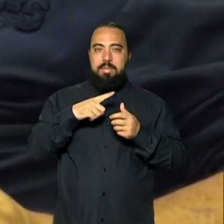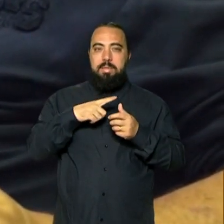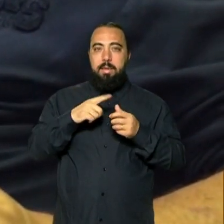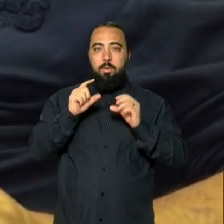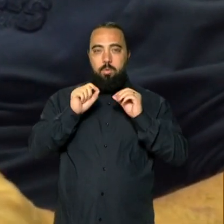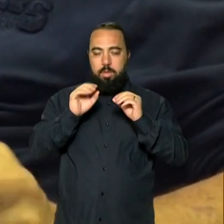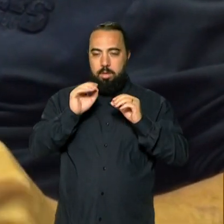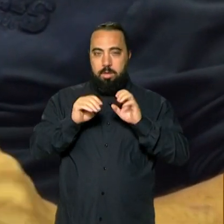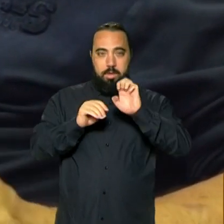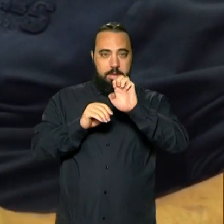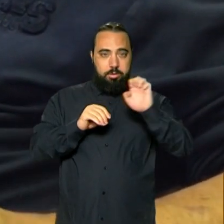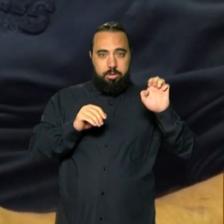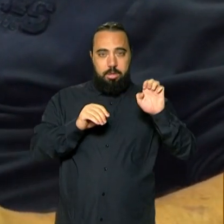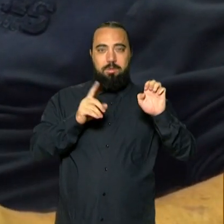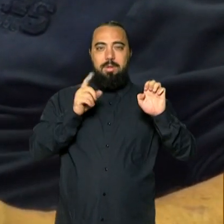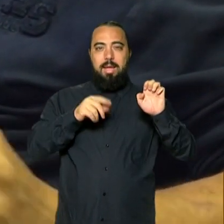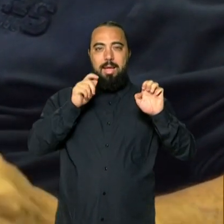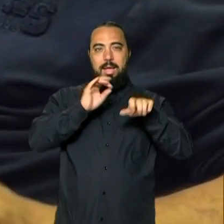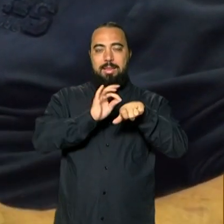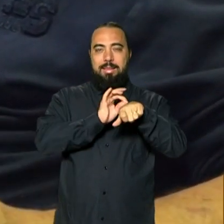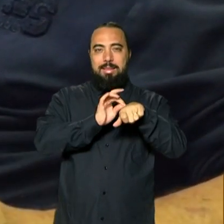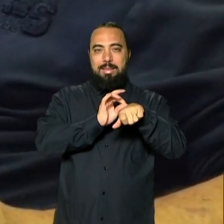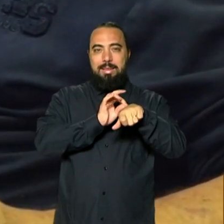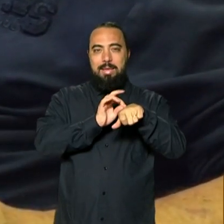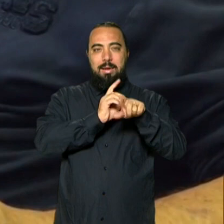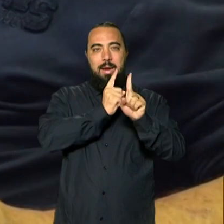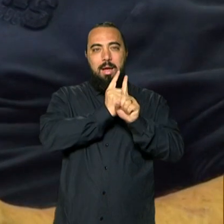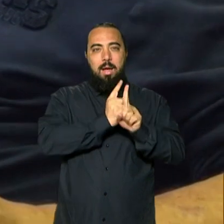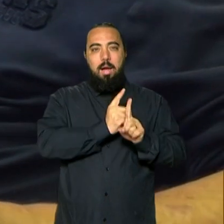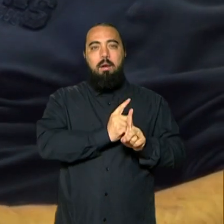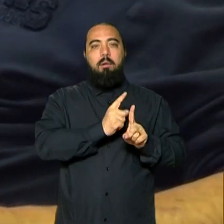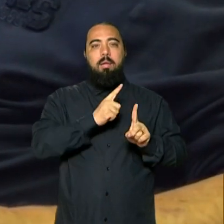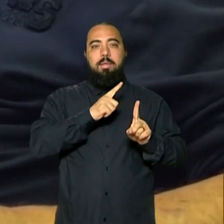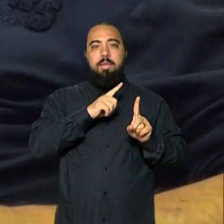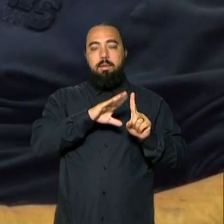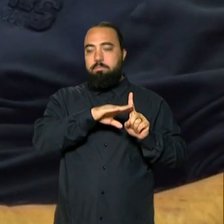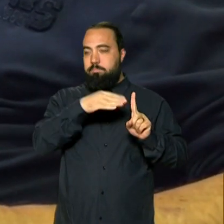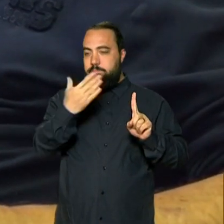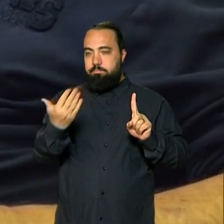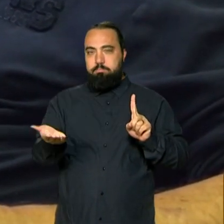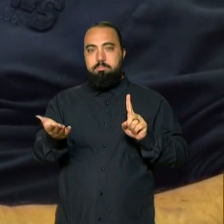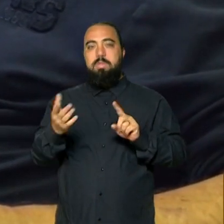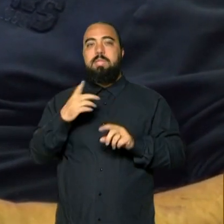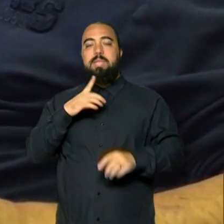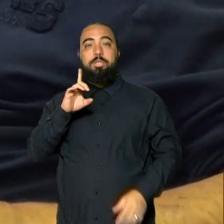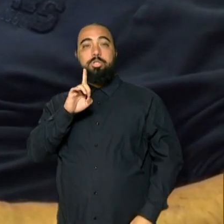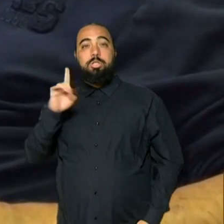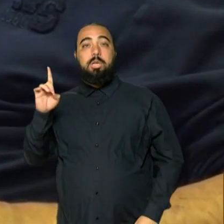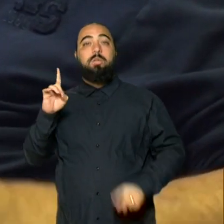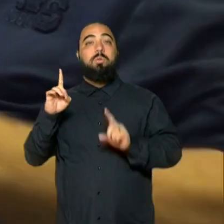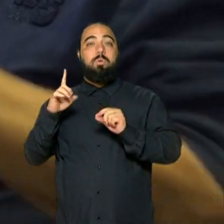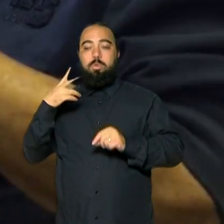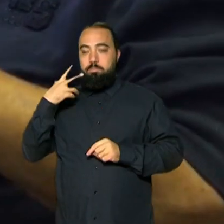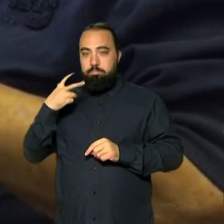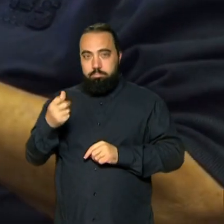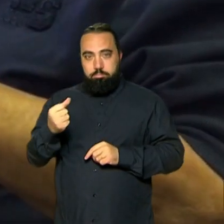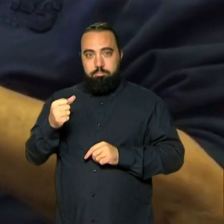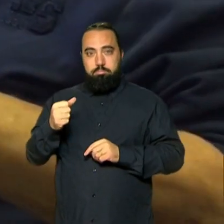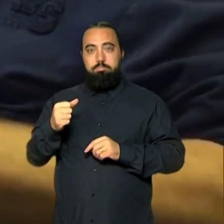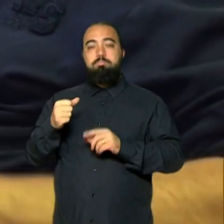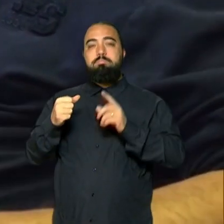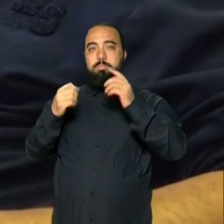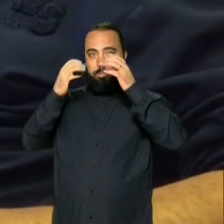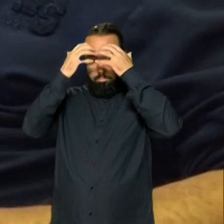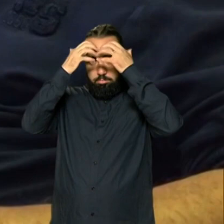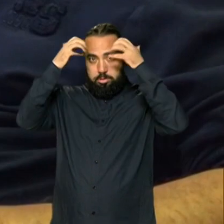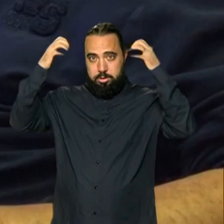lado controle, ou seja, o lado onde a gente não injetou toxina. Aqui desse lado, a gente tem a substância negra do outro lado do cérebro